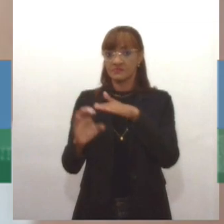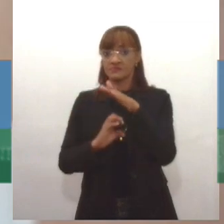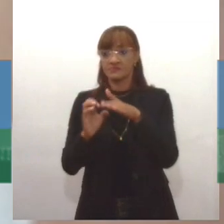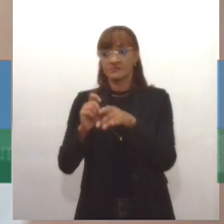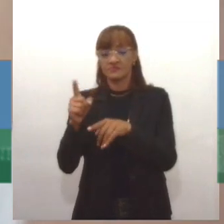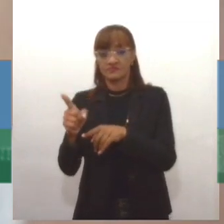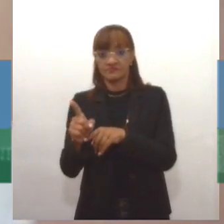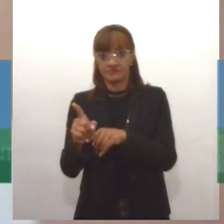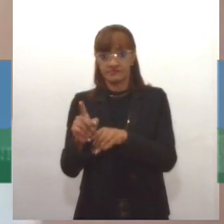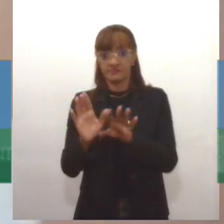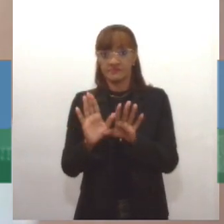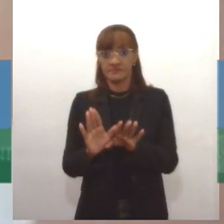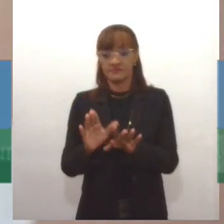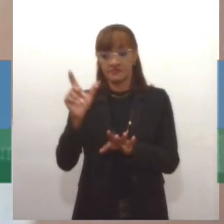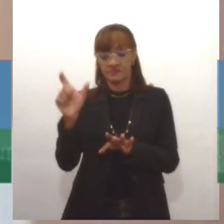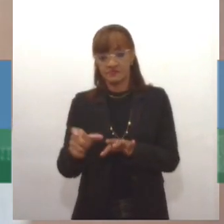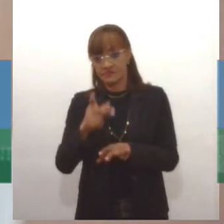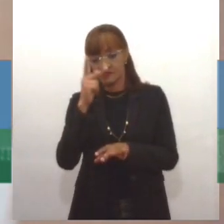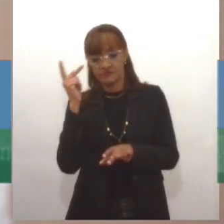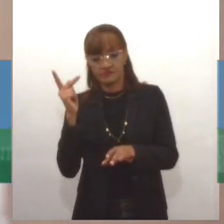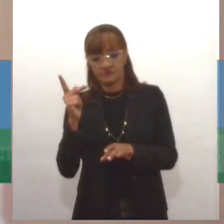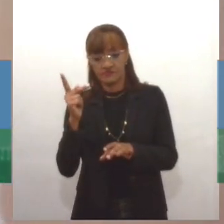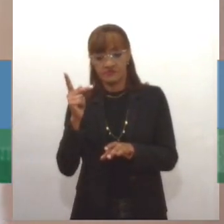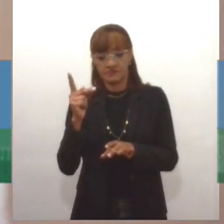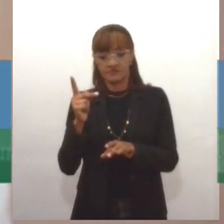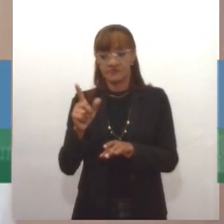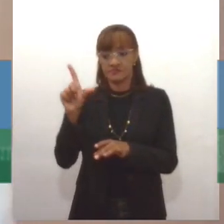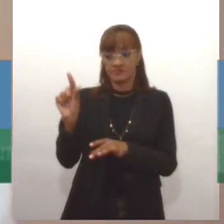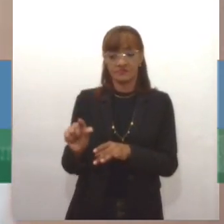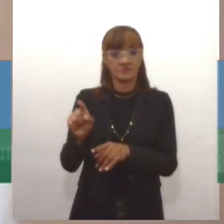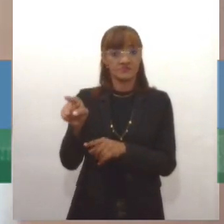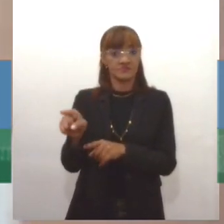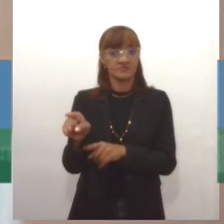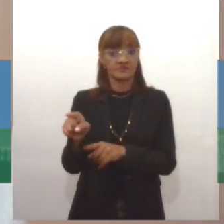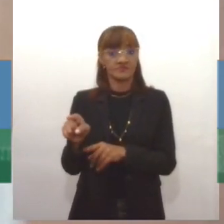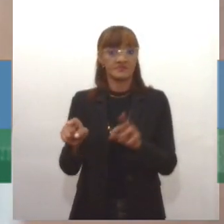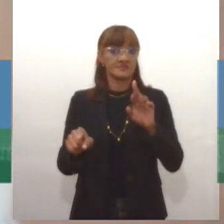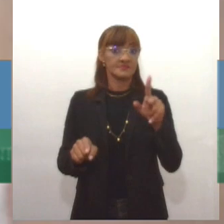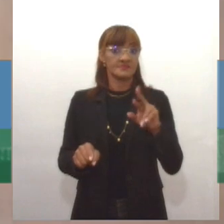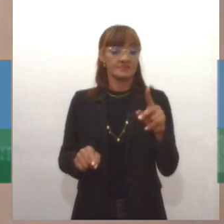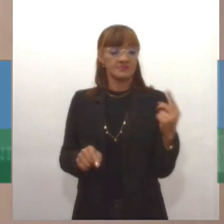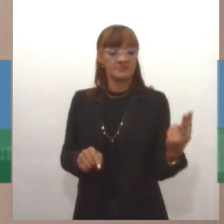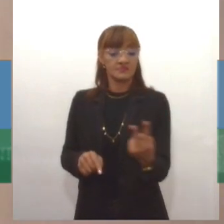E dar aumentos para essas pessoas do que valorizar,